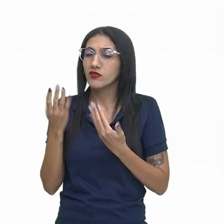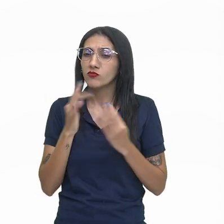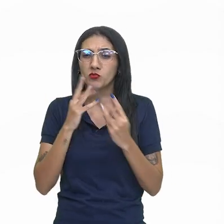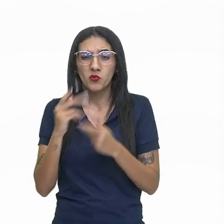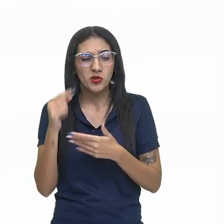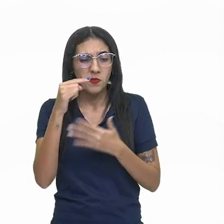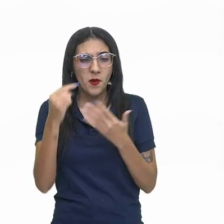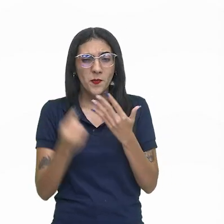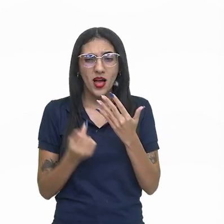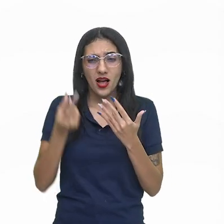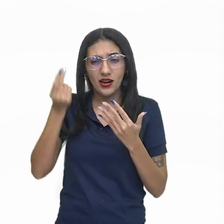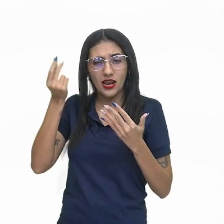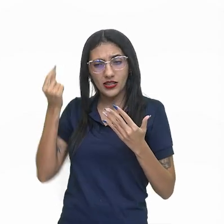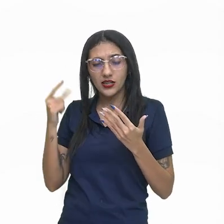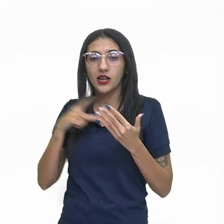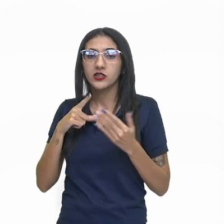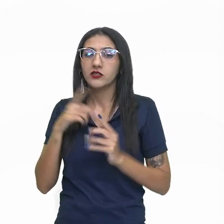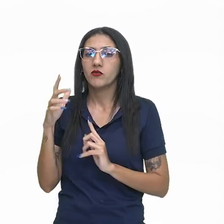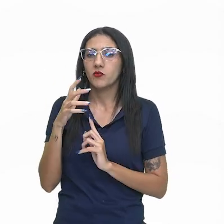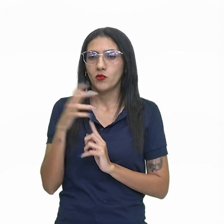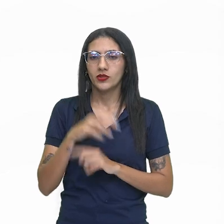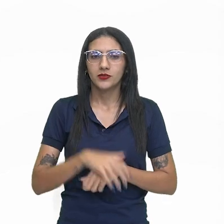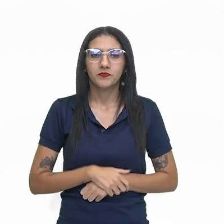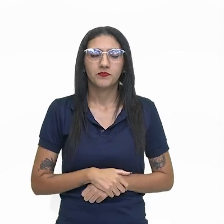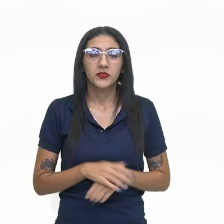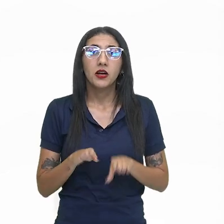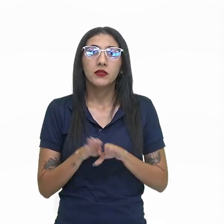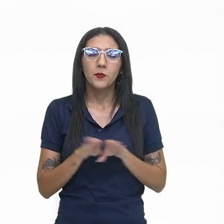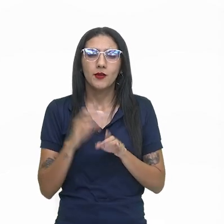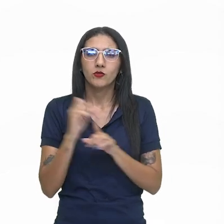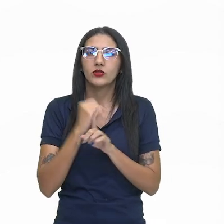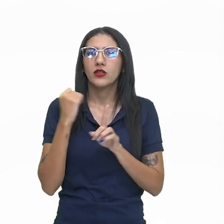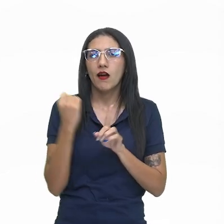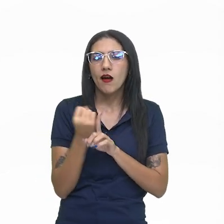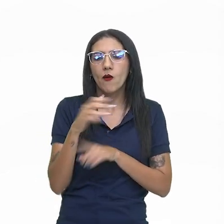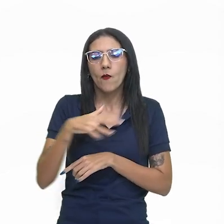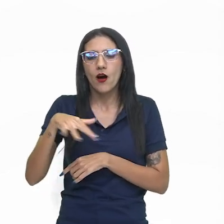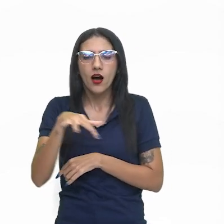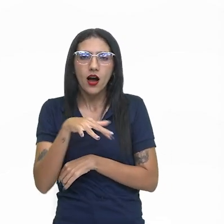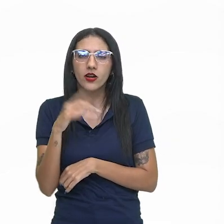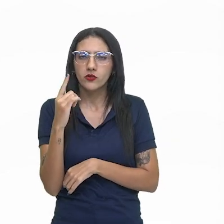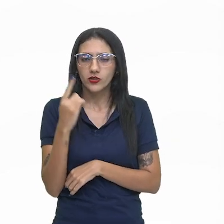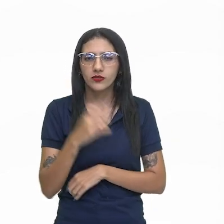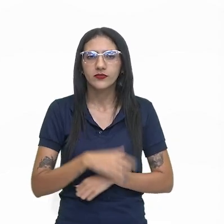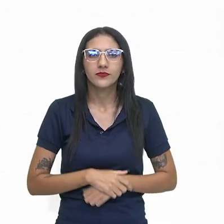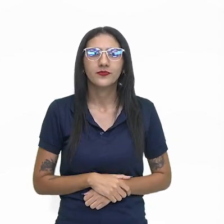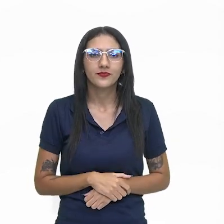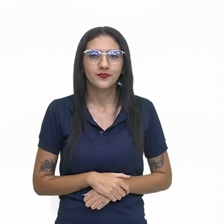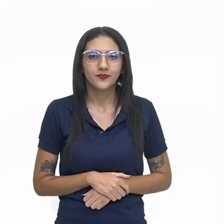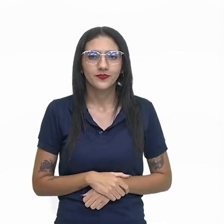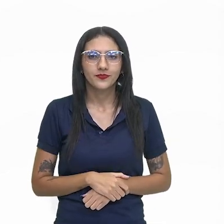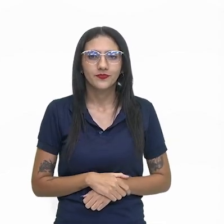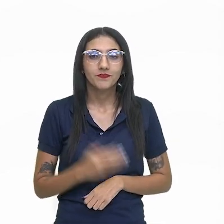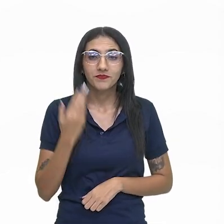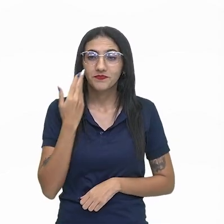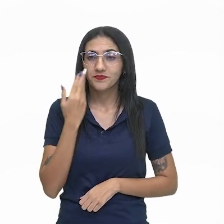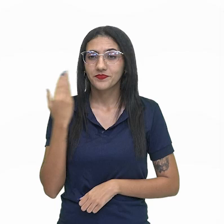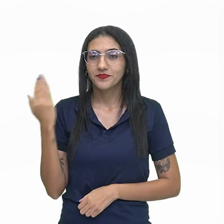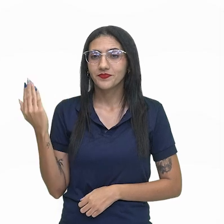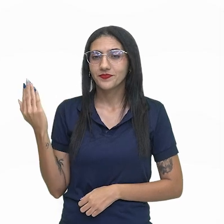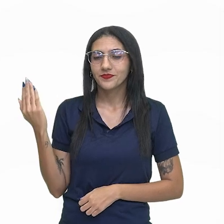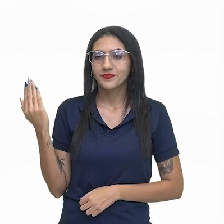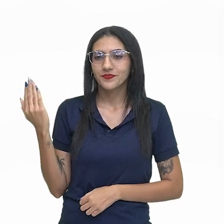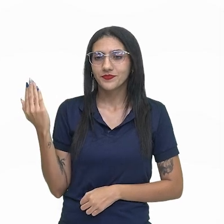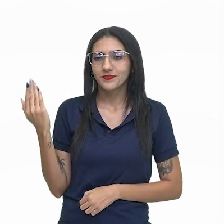foram tomadas. Né? Vários outros fatores, sociais, geográficos, como a gente falou. Né? Nessa próxima tela, a gente inclusive vai ver esse mapa que